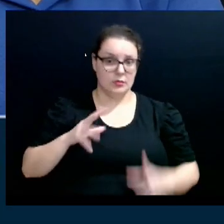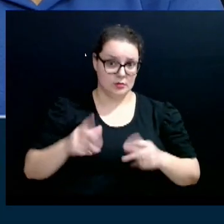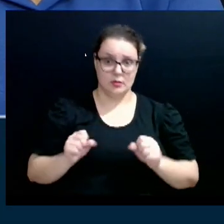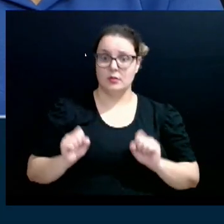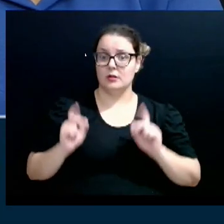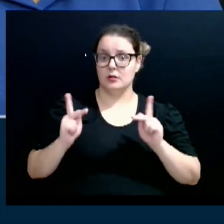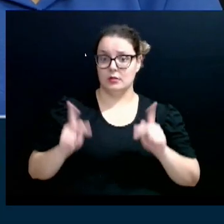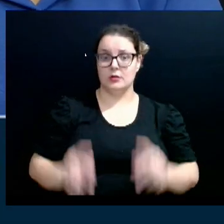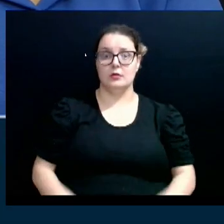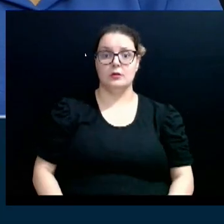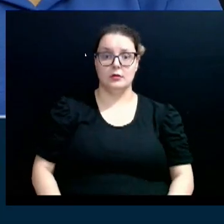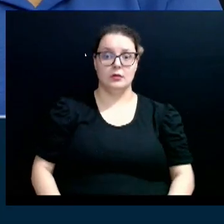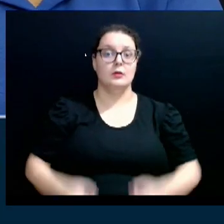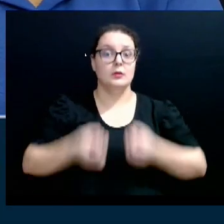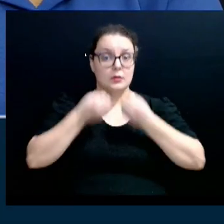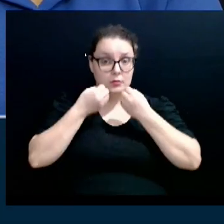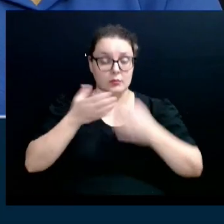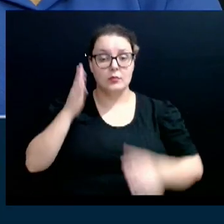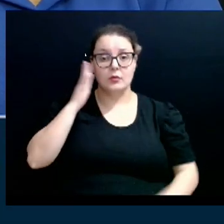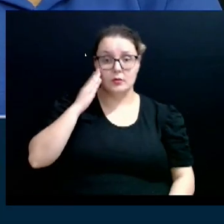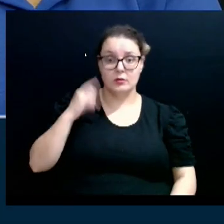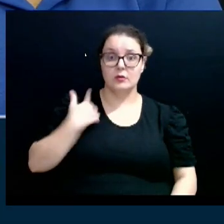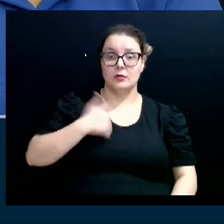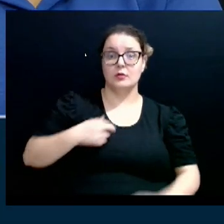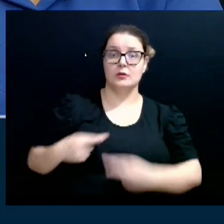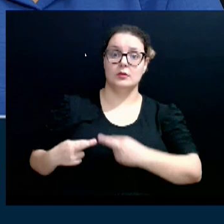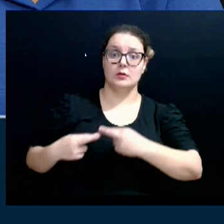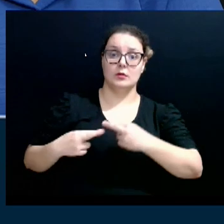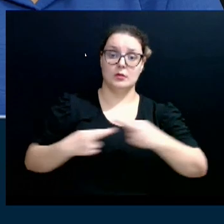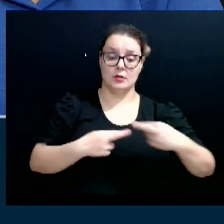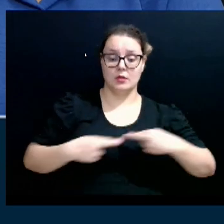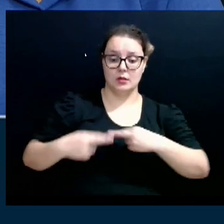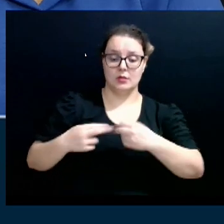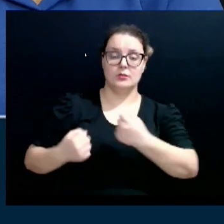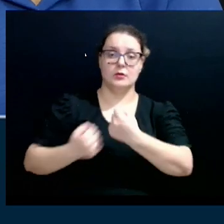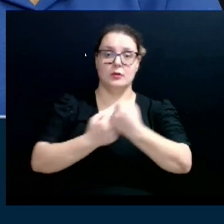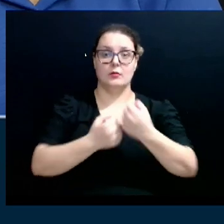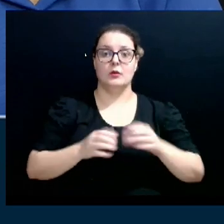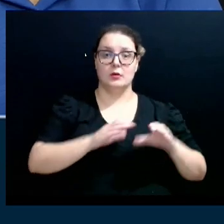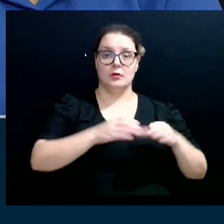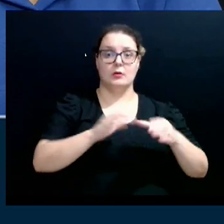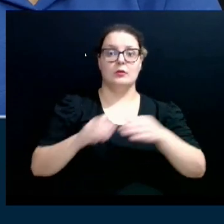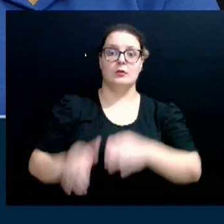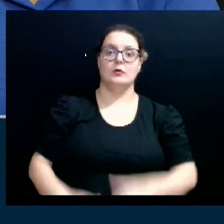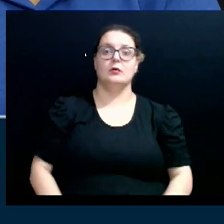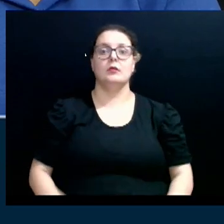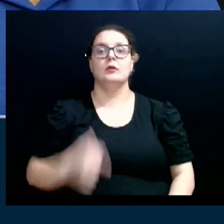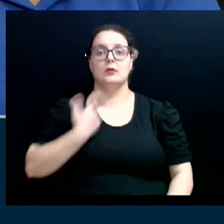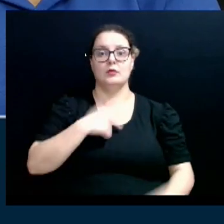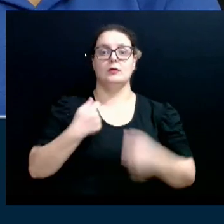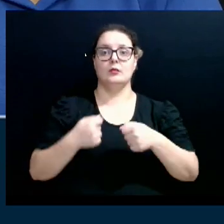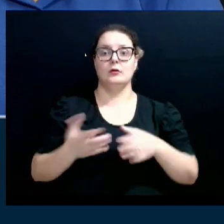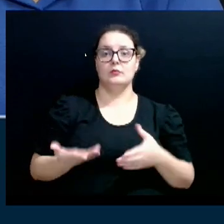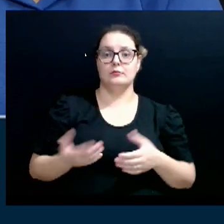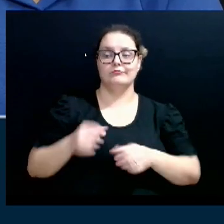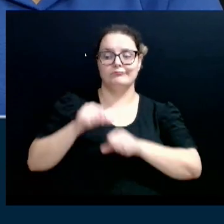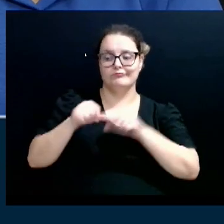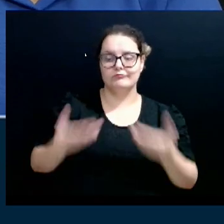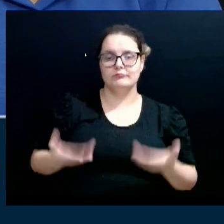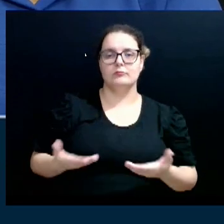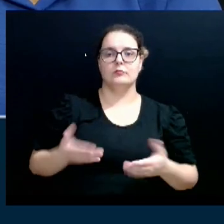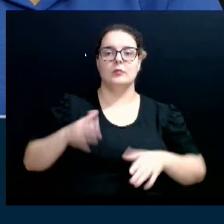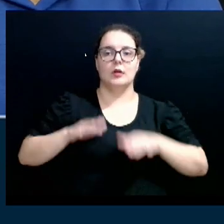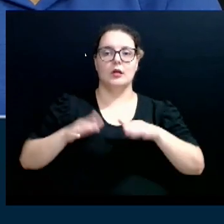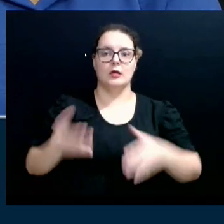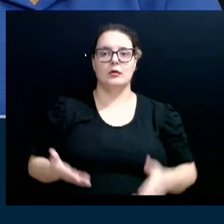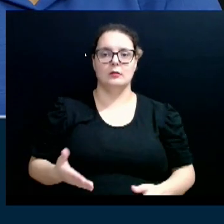bom saber que nós temos rede de apoio, temos grupos e a gente precisa sair do casulo. Às vezes você tá lá quietinha no